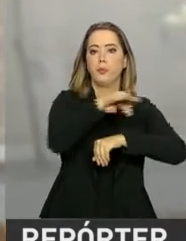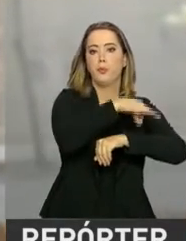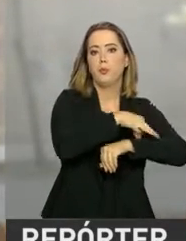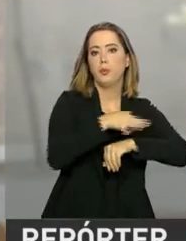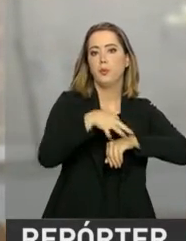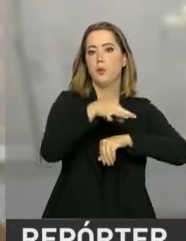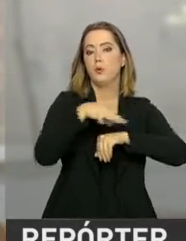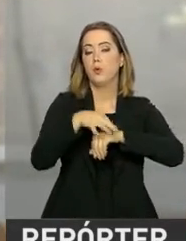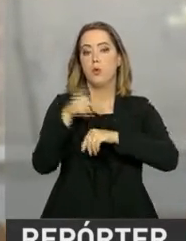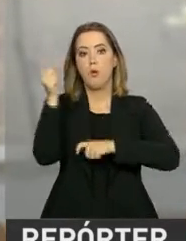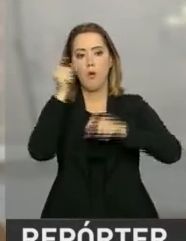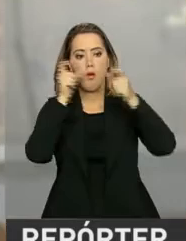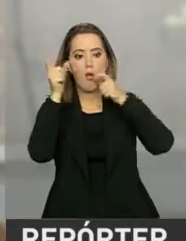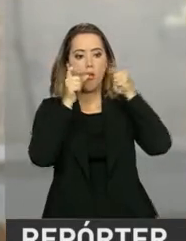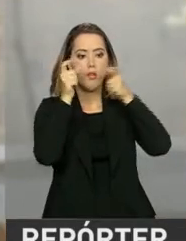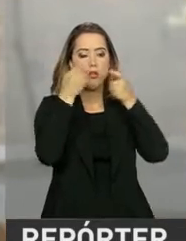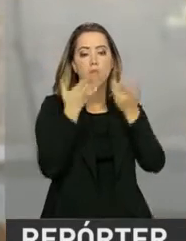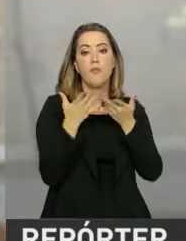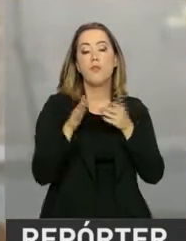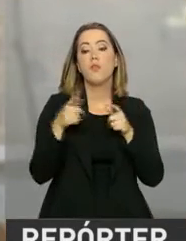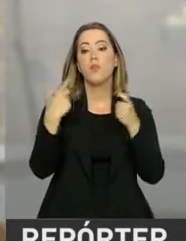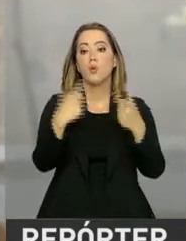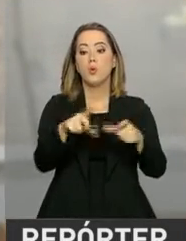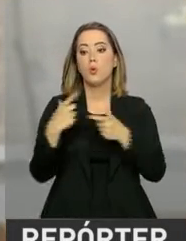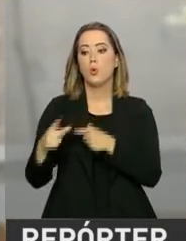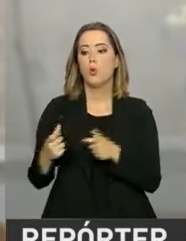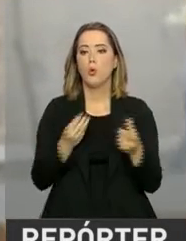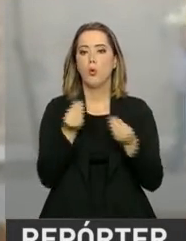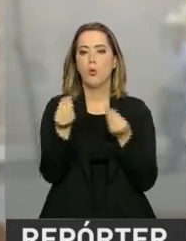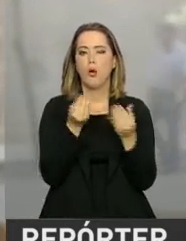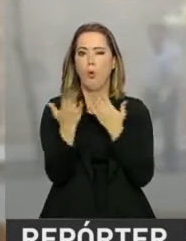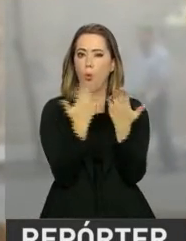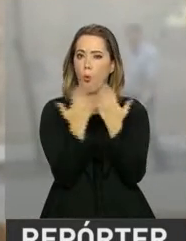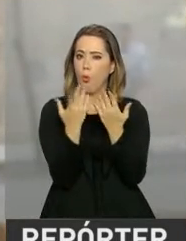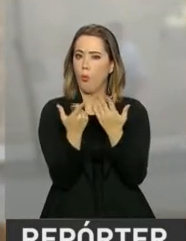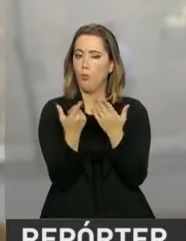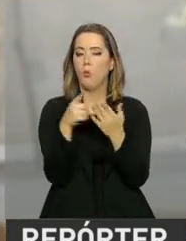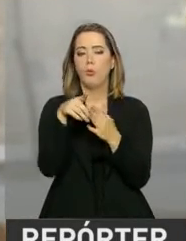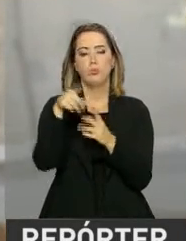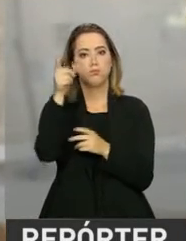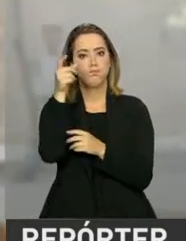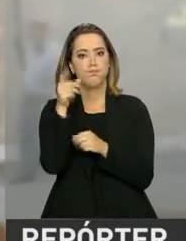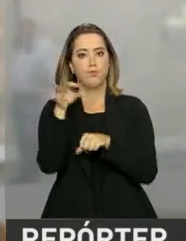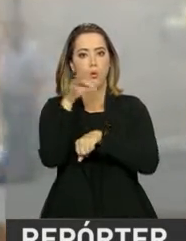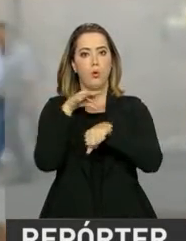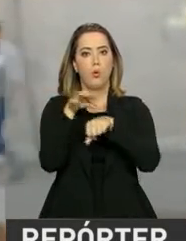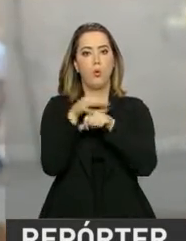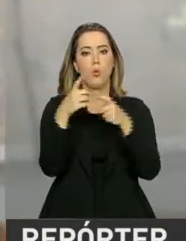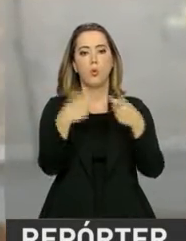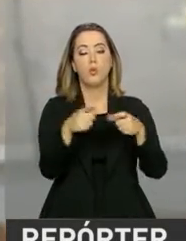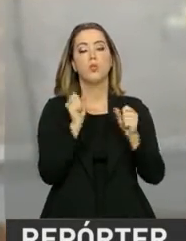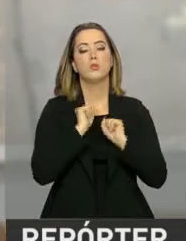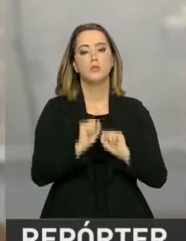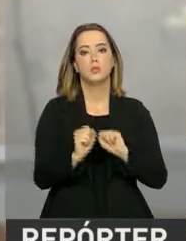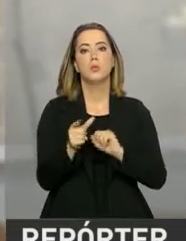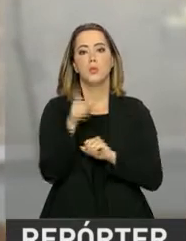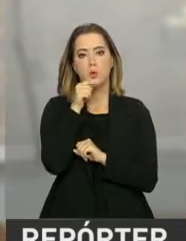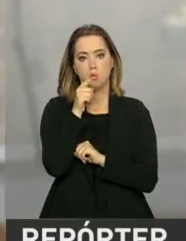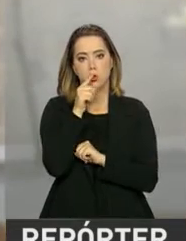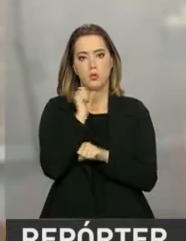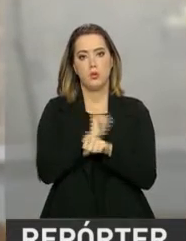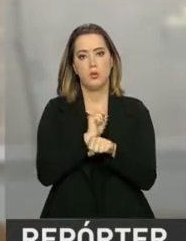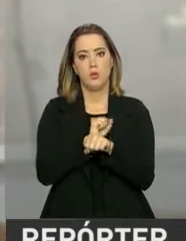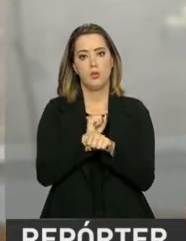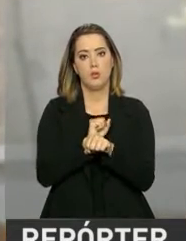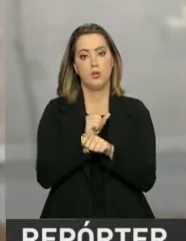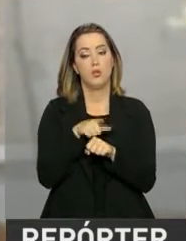com olhos de mosquito, procurando no espaço onde que vai acumular água, onde que pode vir acumular água, independente